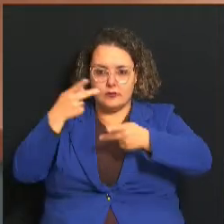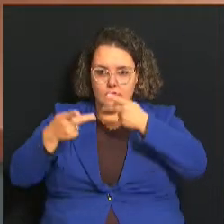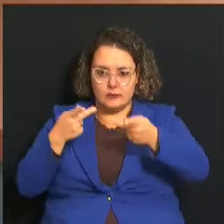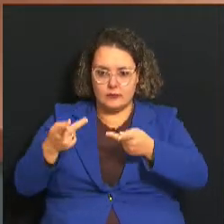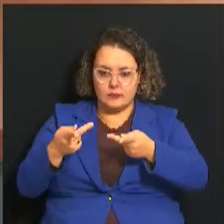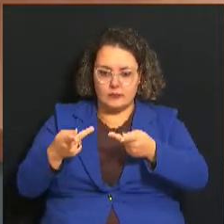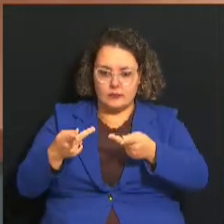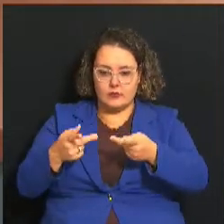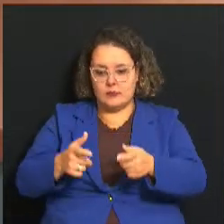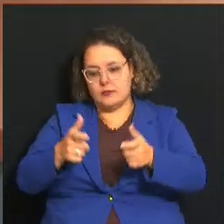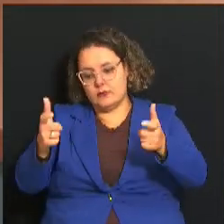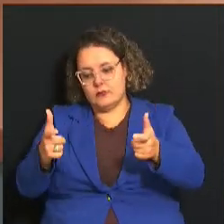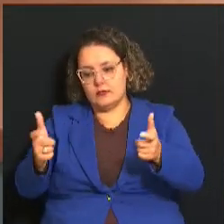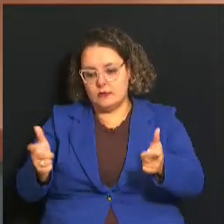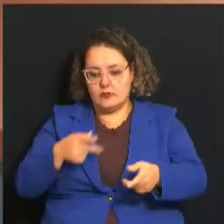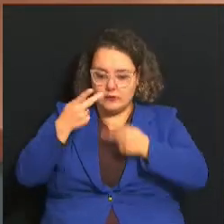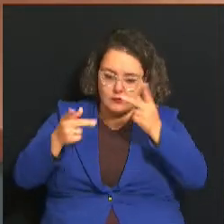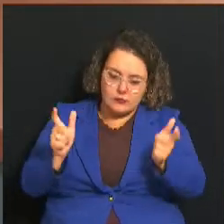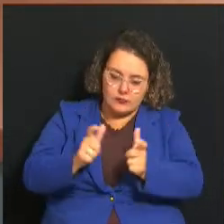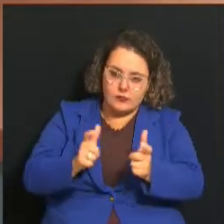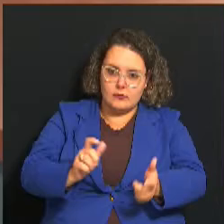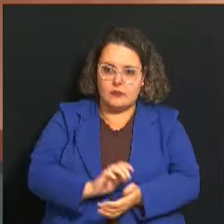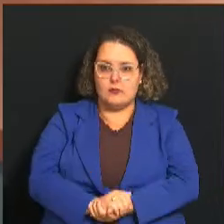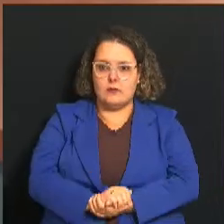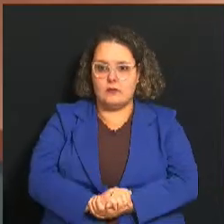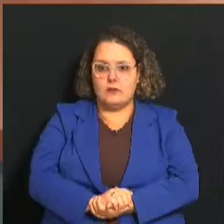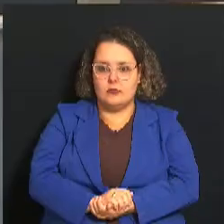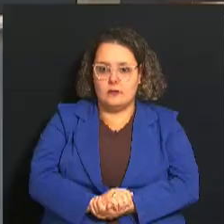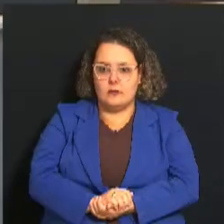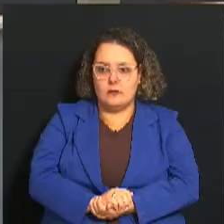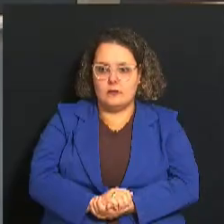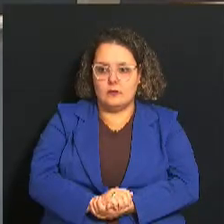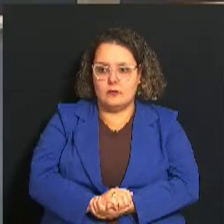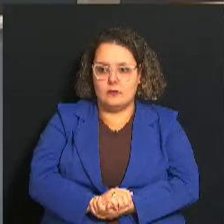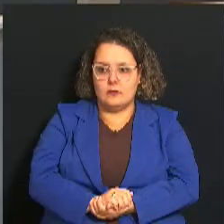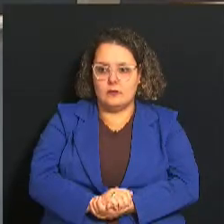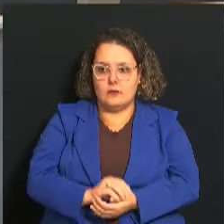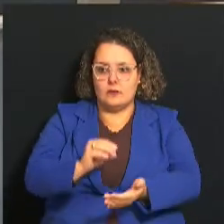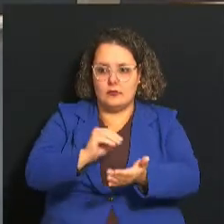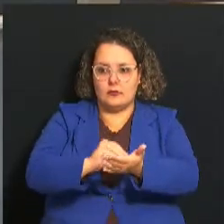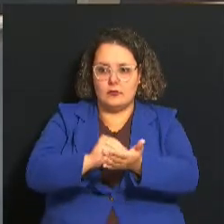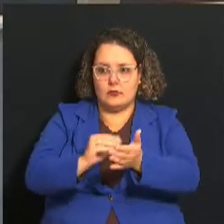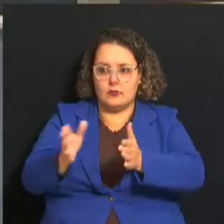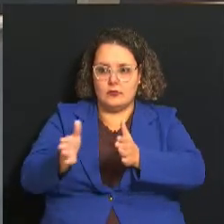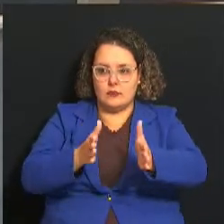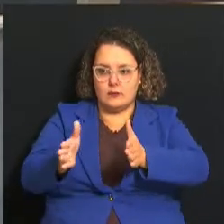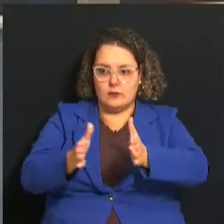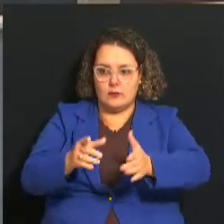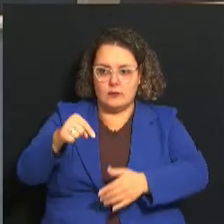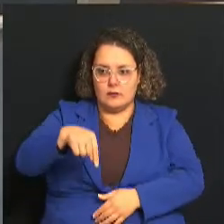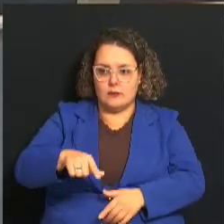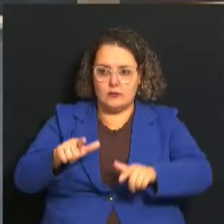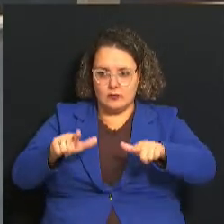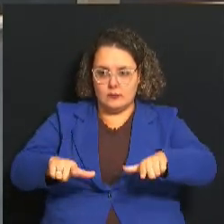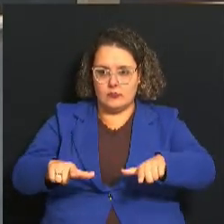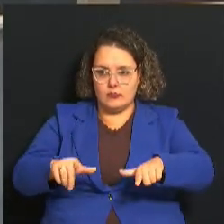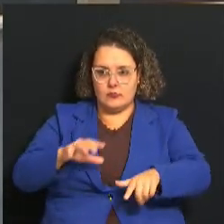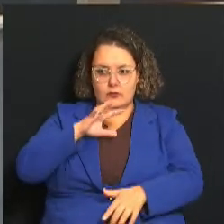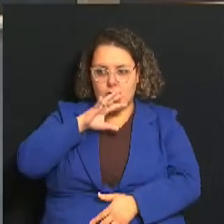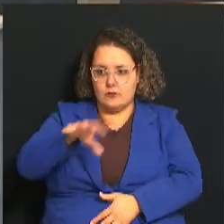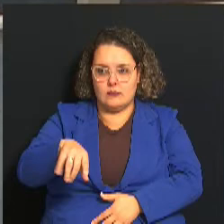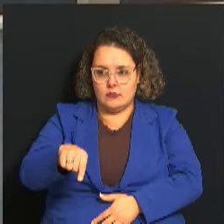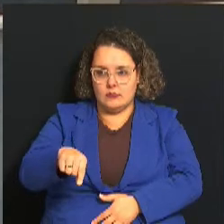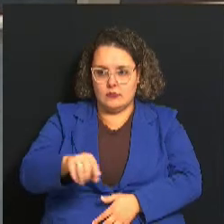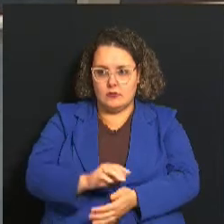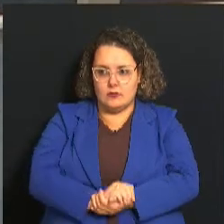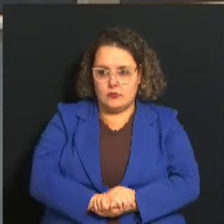pouco. Primeiro, eu quero reclamar da falta de acessibilidade desse lugar. Péssima. O bombeiro